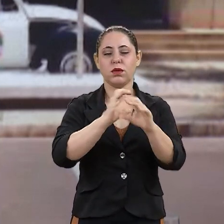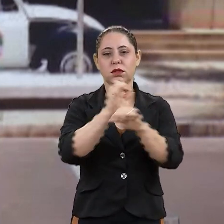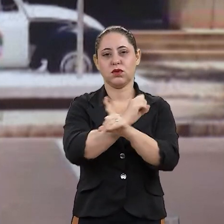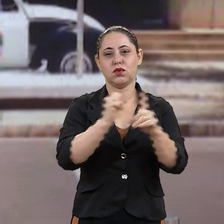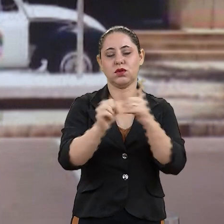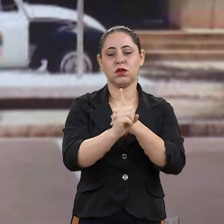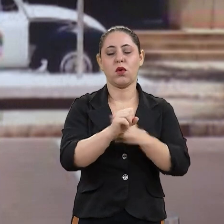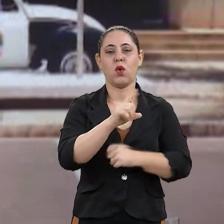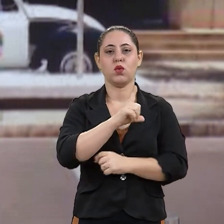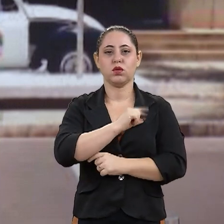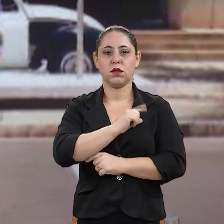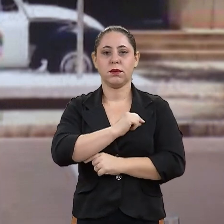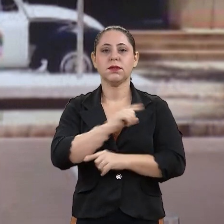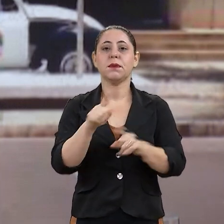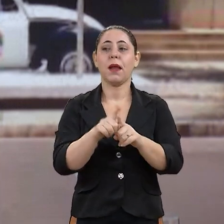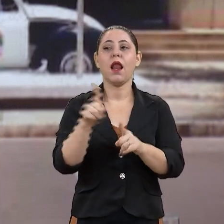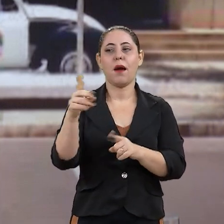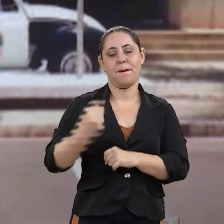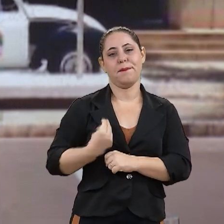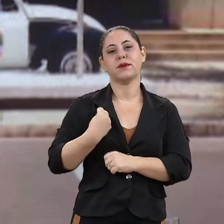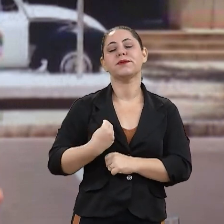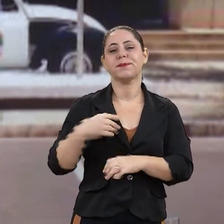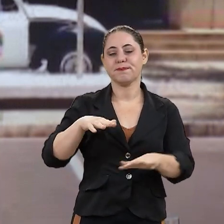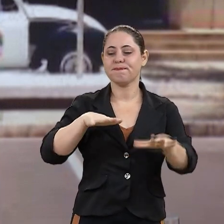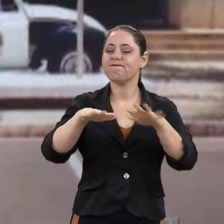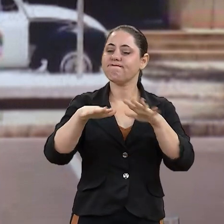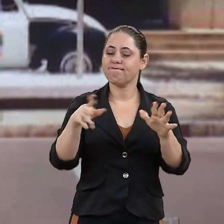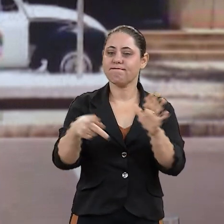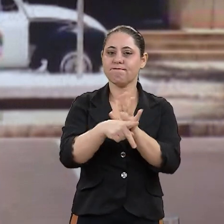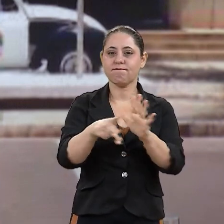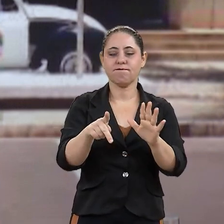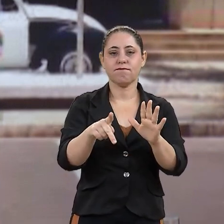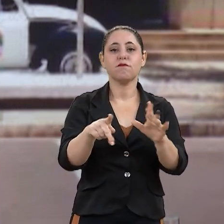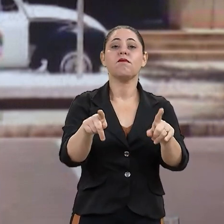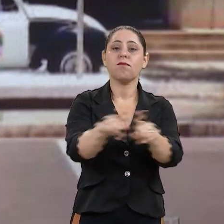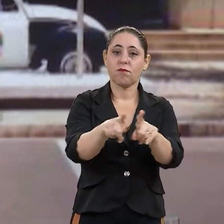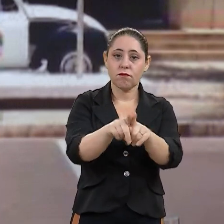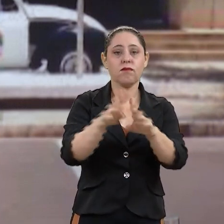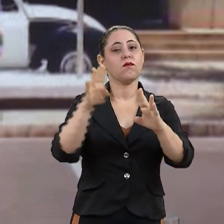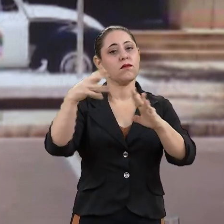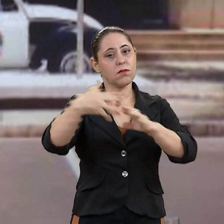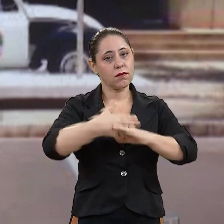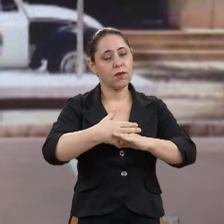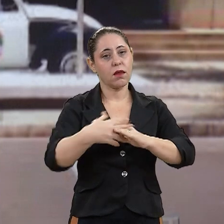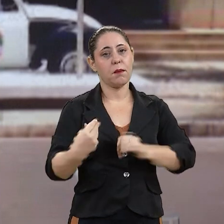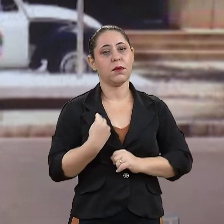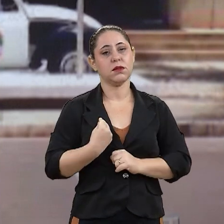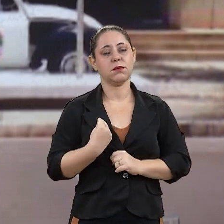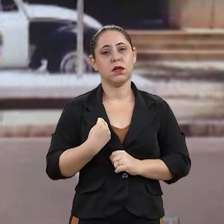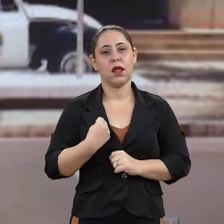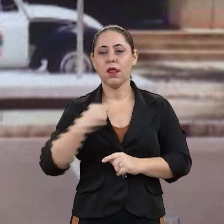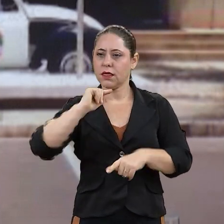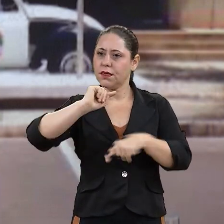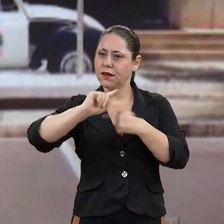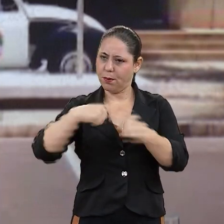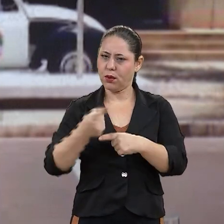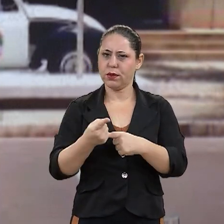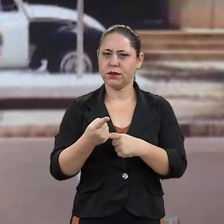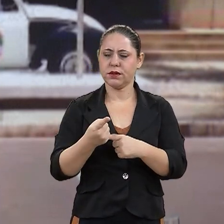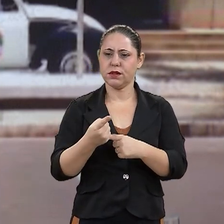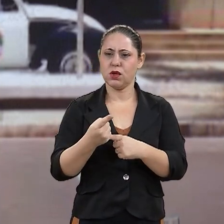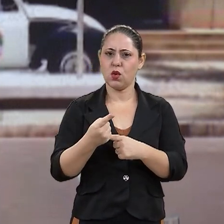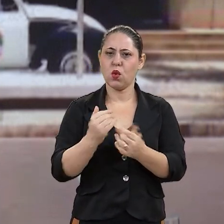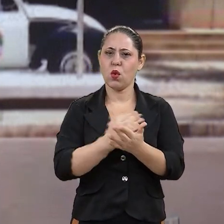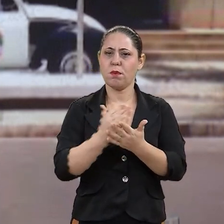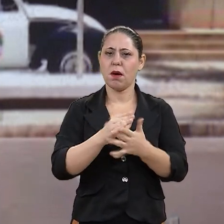comunicação social na UCDB, e aí lá eu participava de movimento estudantil, com a UFMS também, e aí logo em